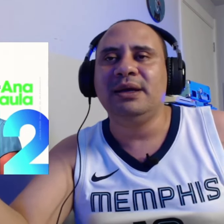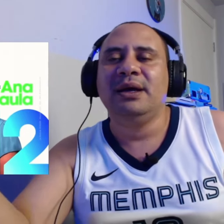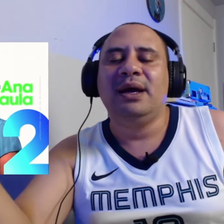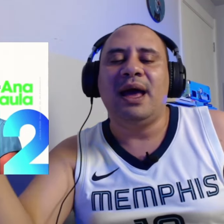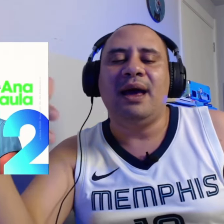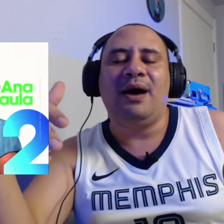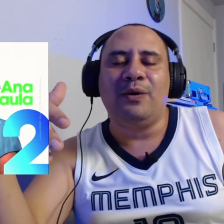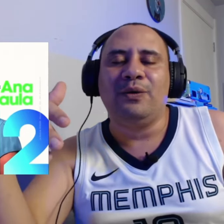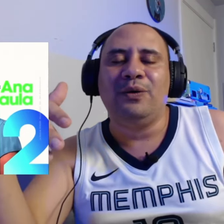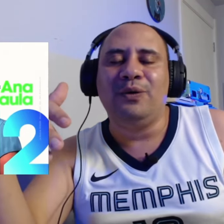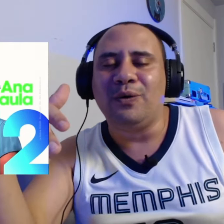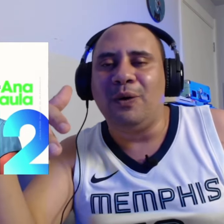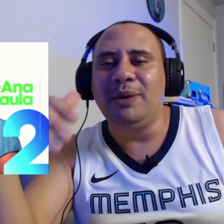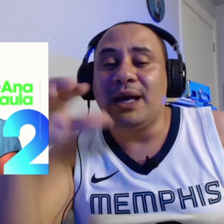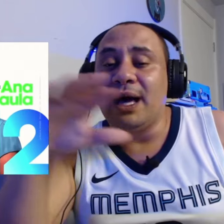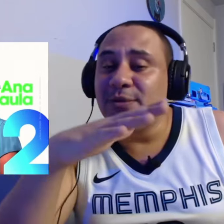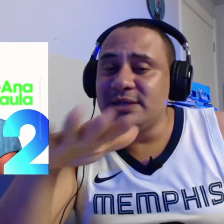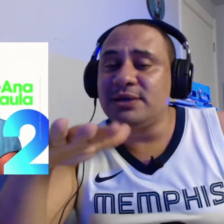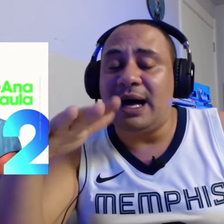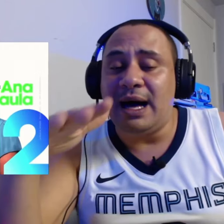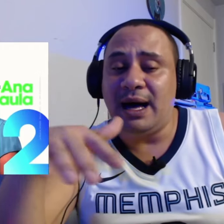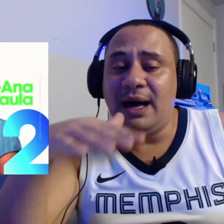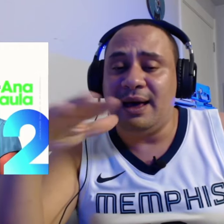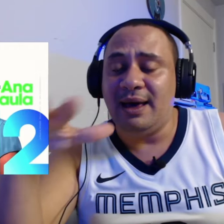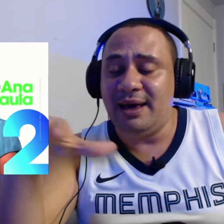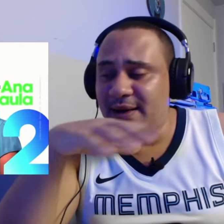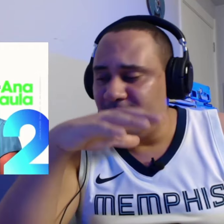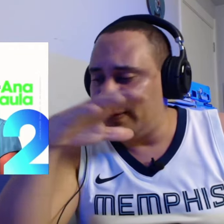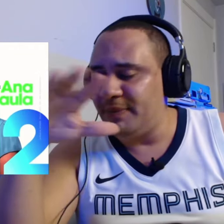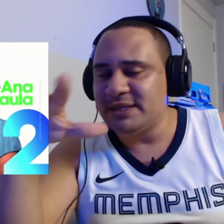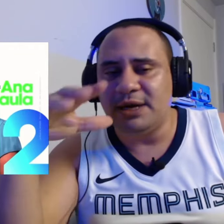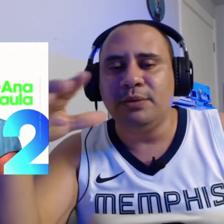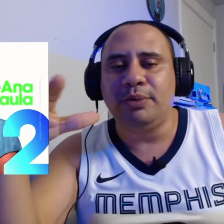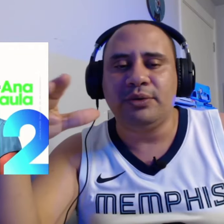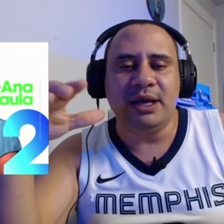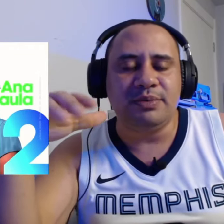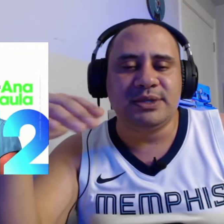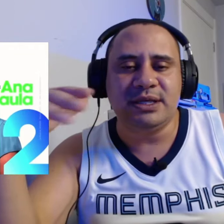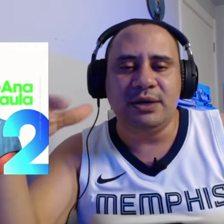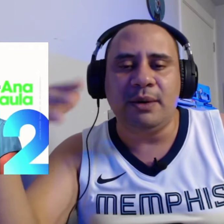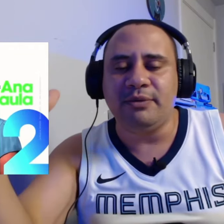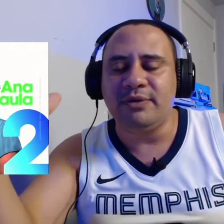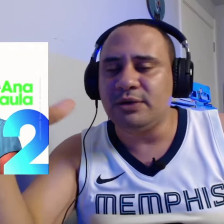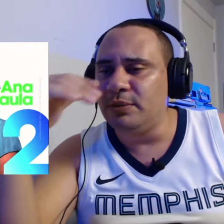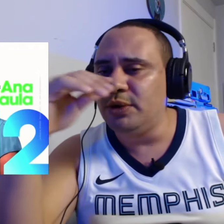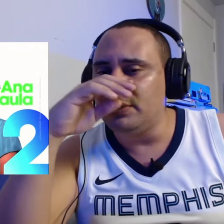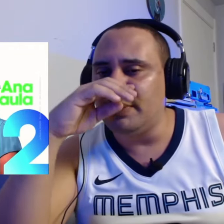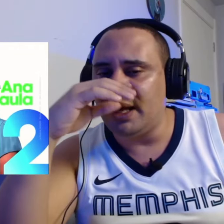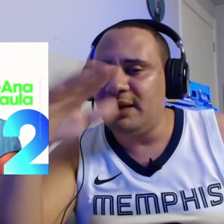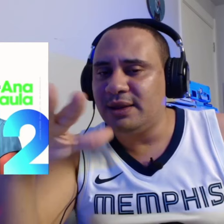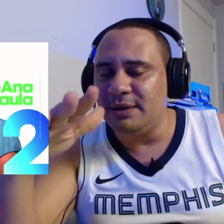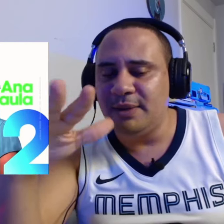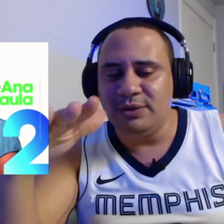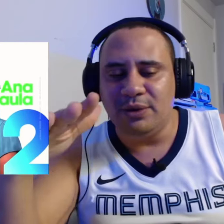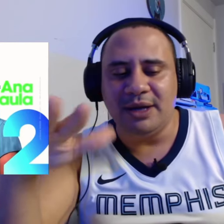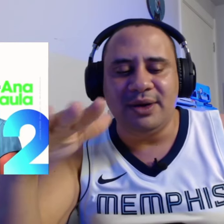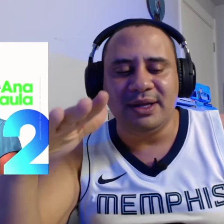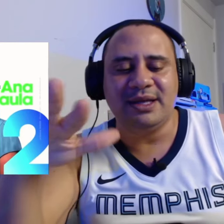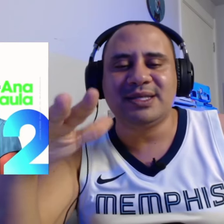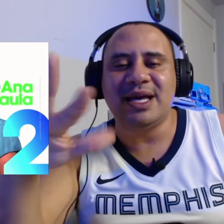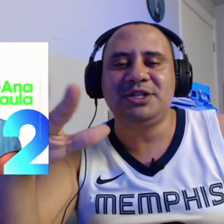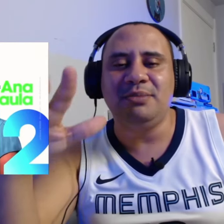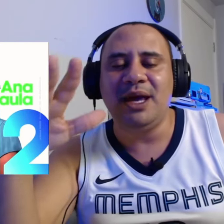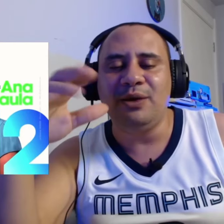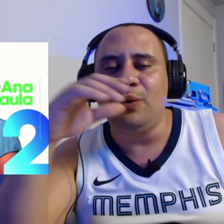comprida, é algo complicado. Mas apesar do pouco tempo, Ciro aproveitou muito bem e também dou uma